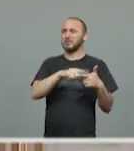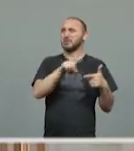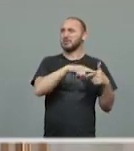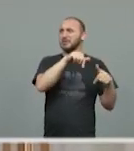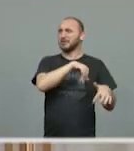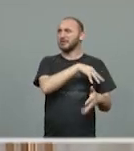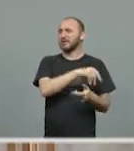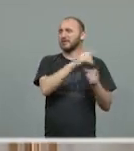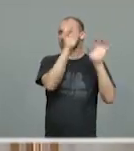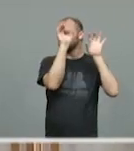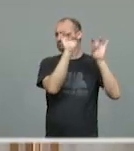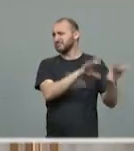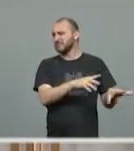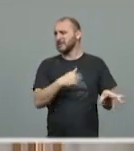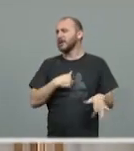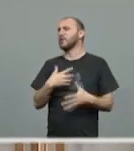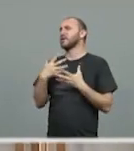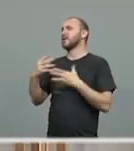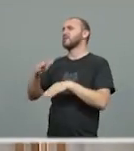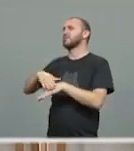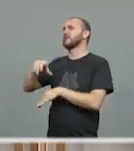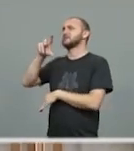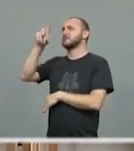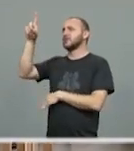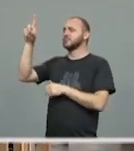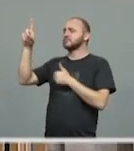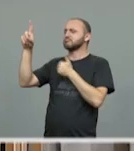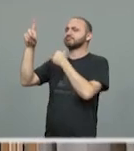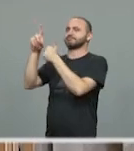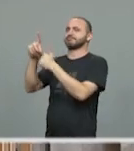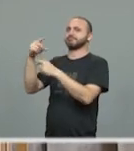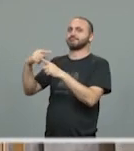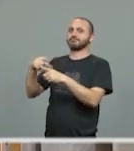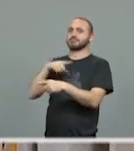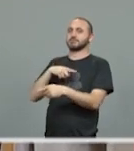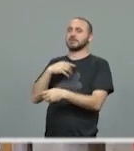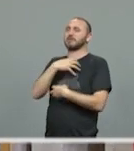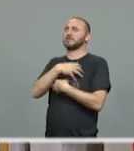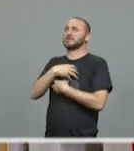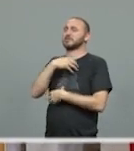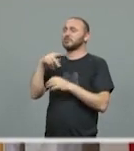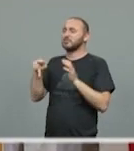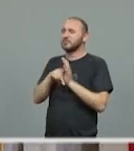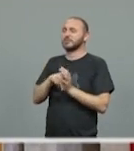disse, não vou ficar brigando por coisinha, porque eu tenho algo mais. Isso é a aflição de Deus.